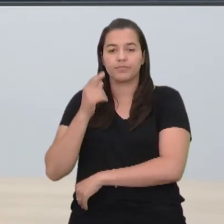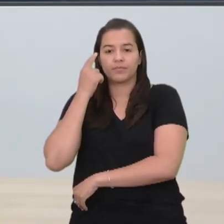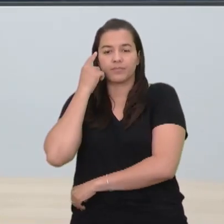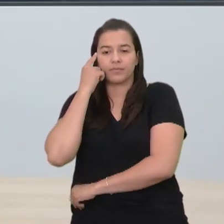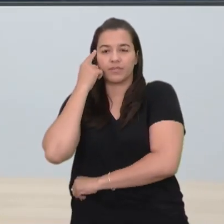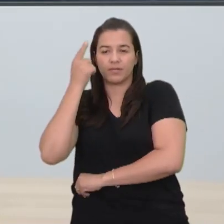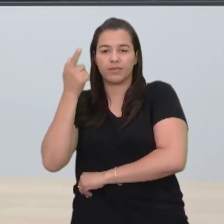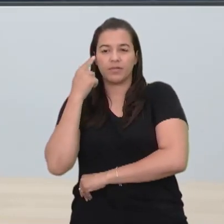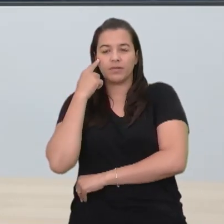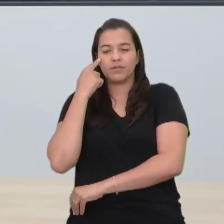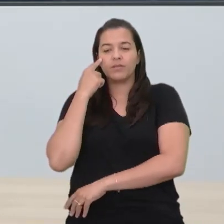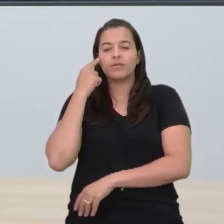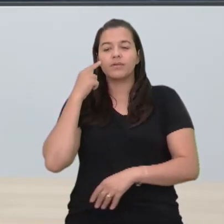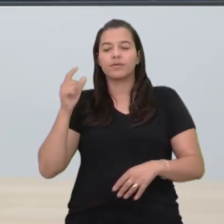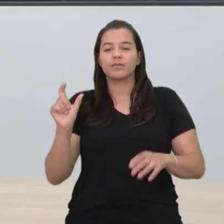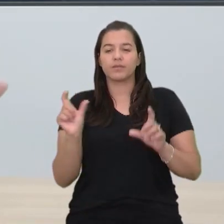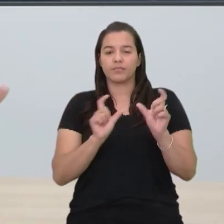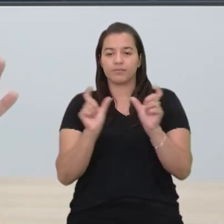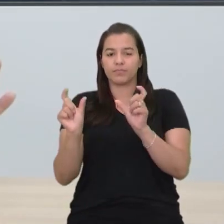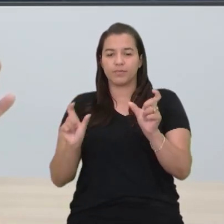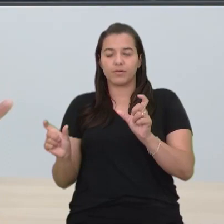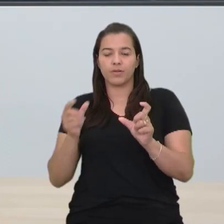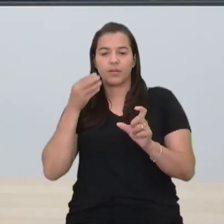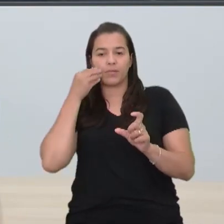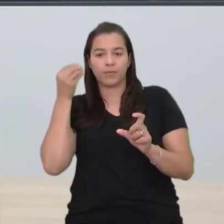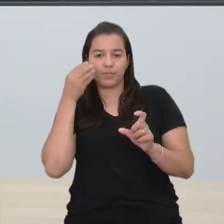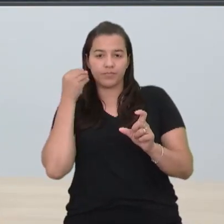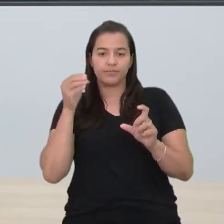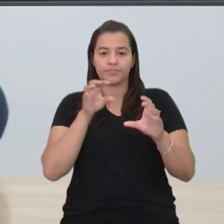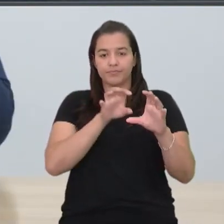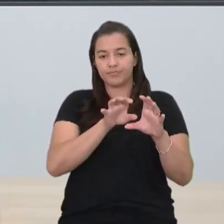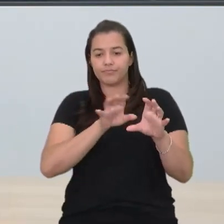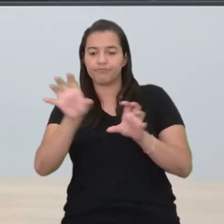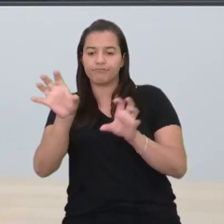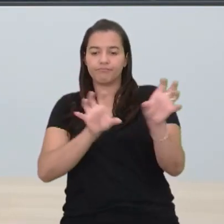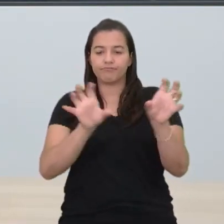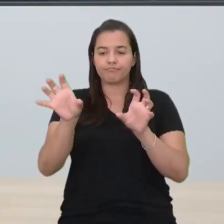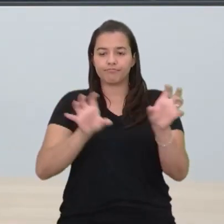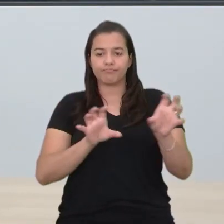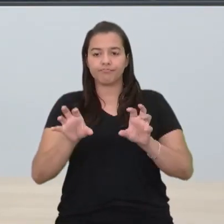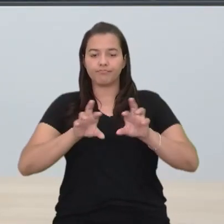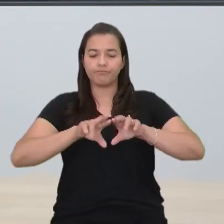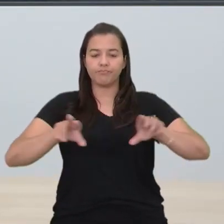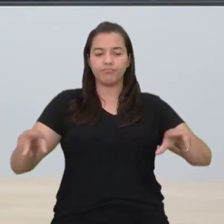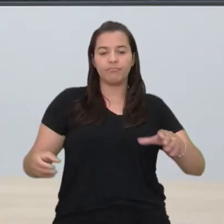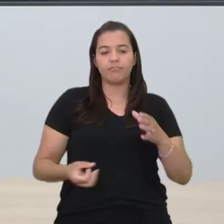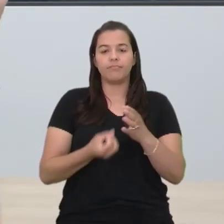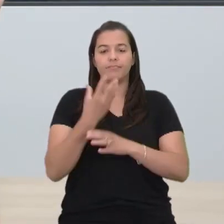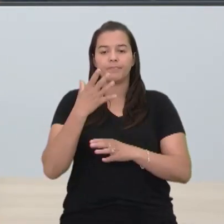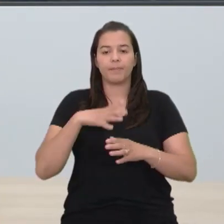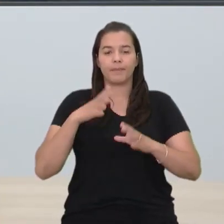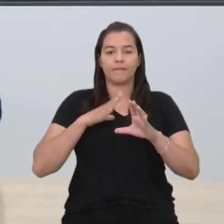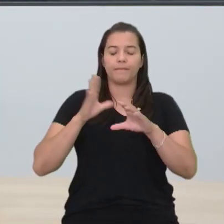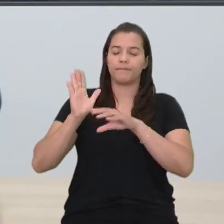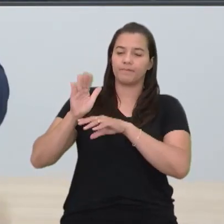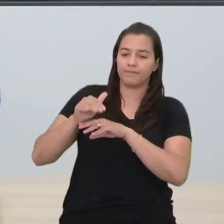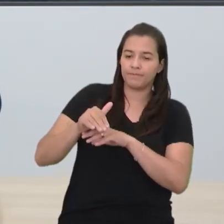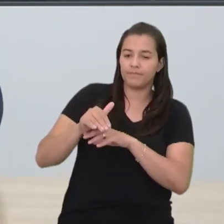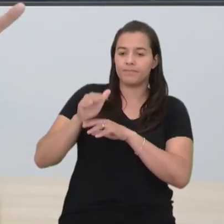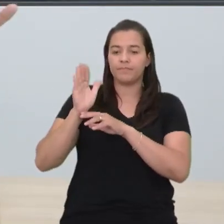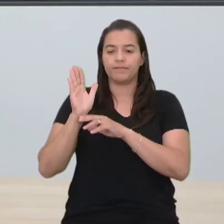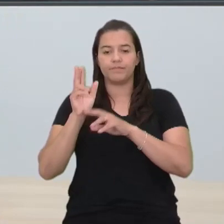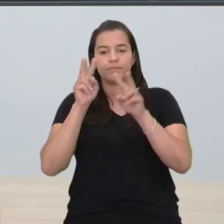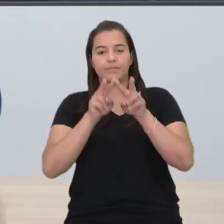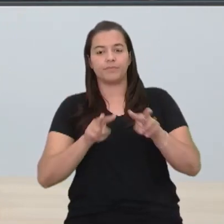Scratch? Aquele joguinho que tem o gatinho como padrão, que movimenta, que eu posso criar vários movimentos. Eu já ensinei a baixar ele, já dei uma